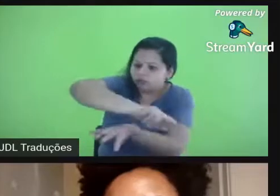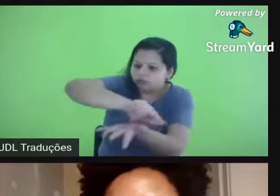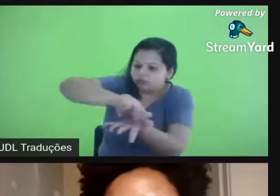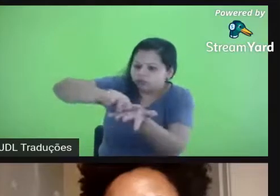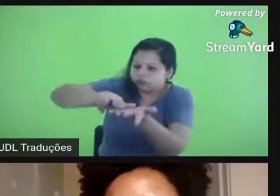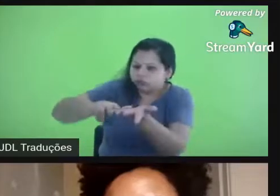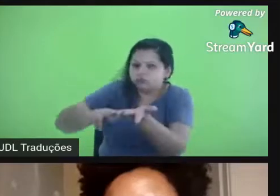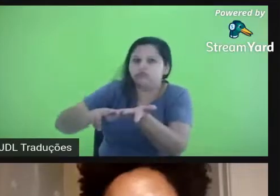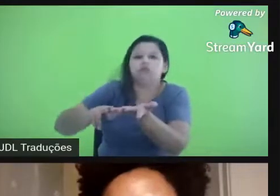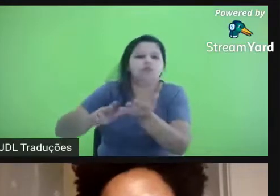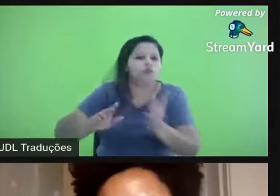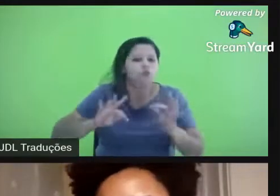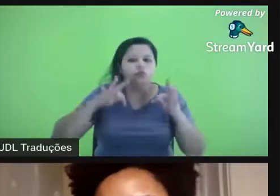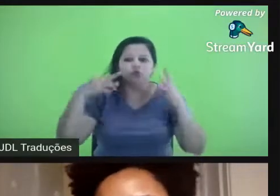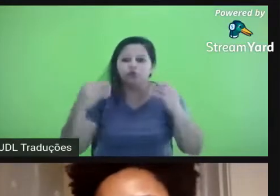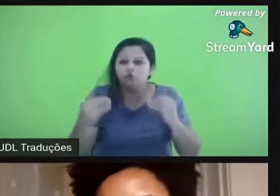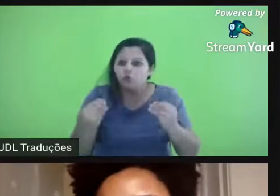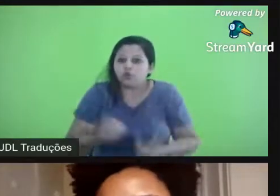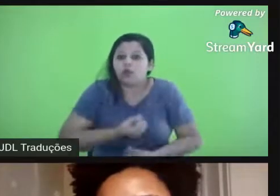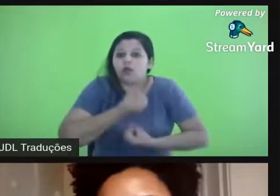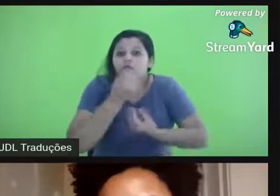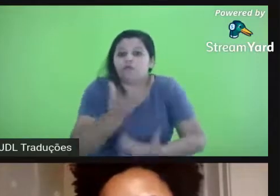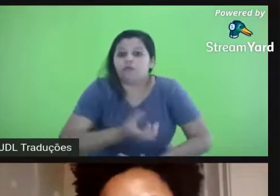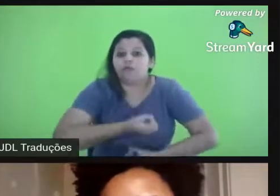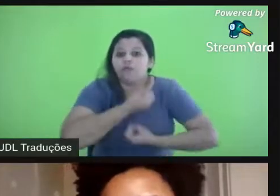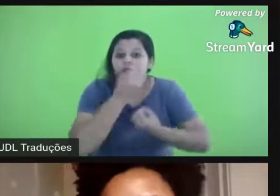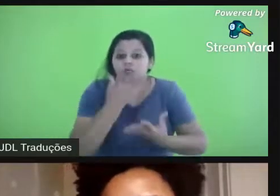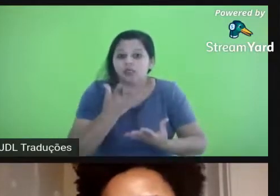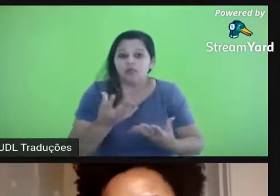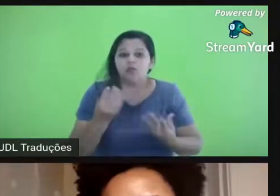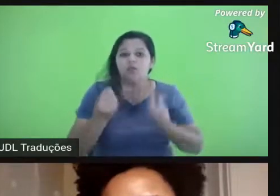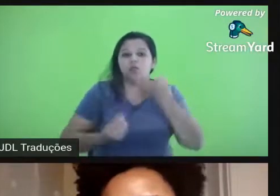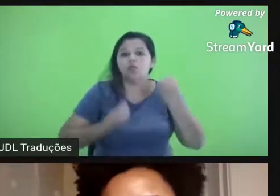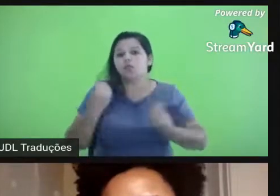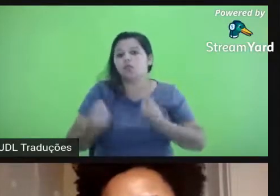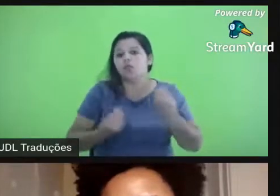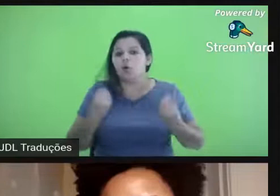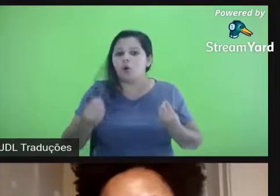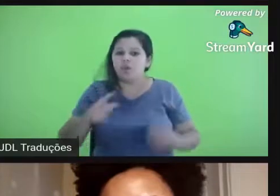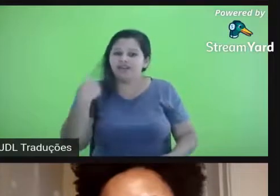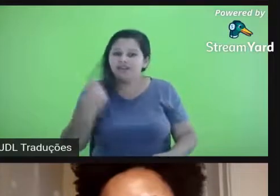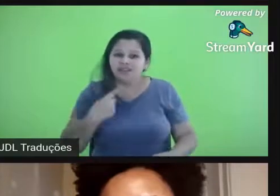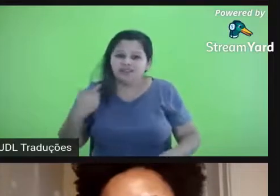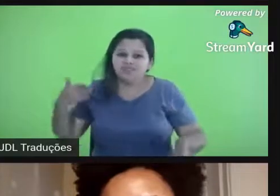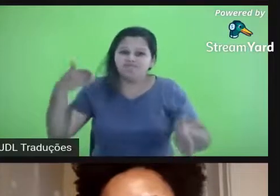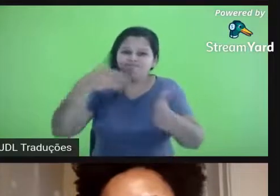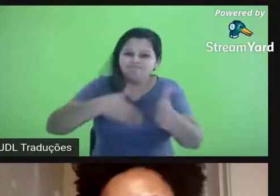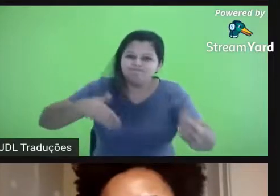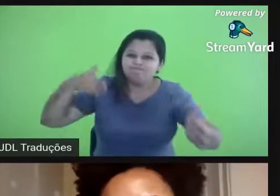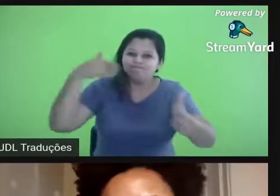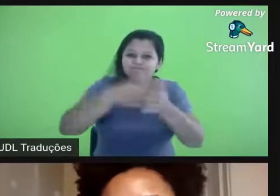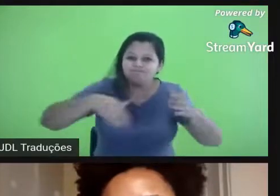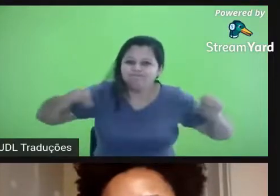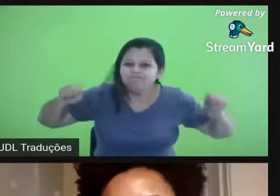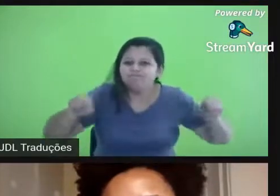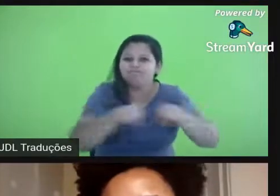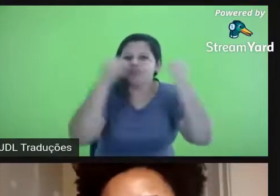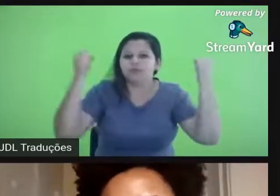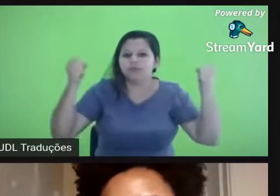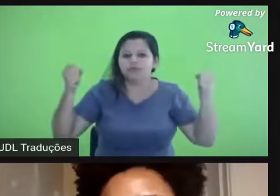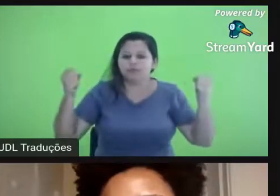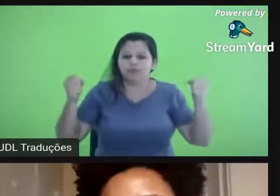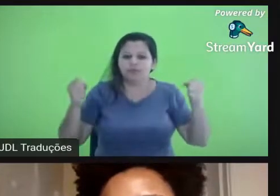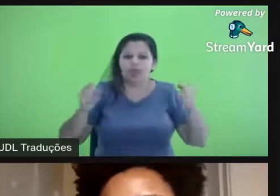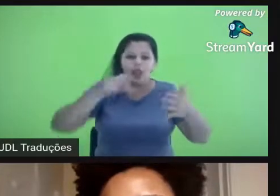diversas formas de expressão. Né? Quando a gente transpõe um pouco, acho que essa barreira só da escrita,